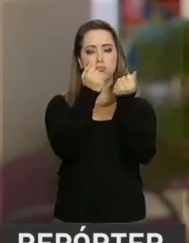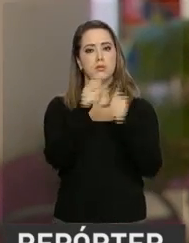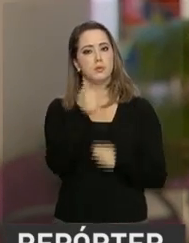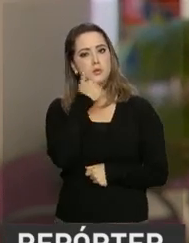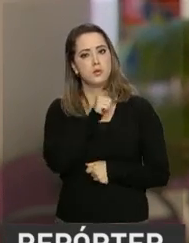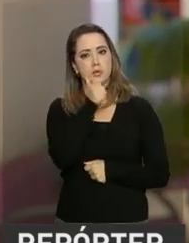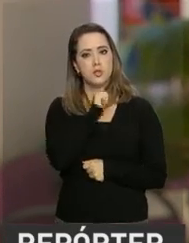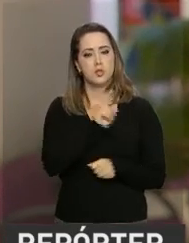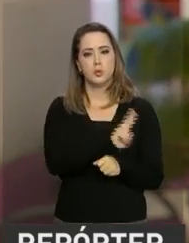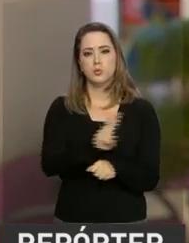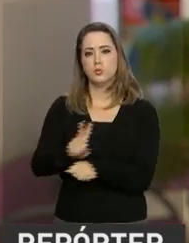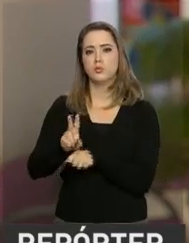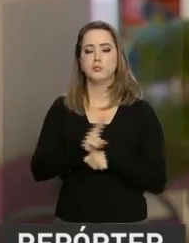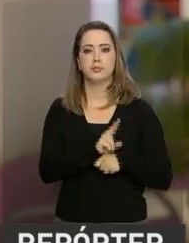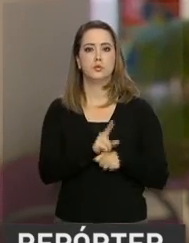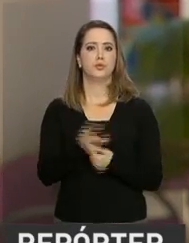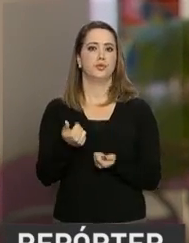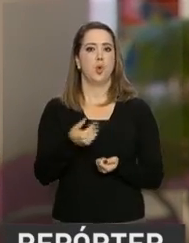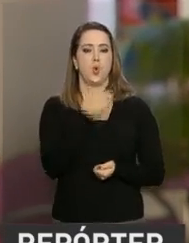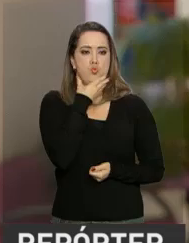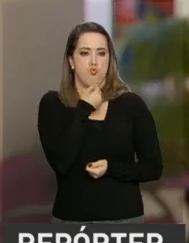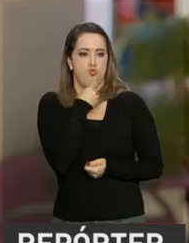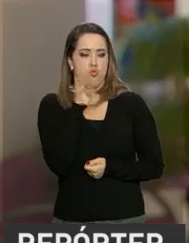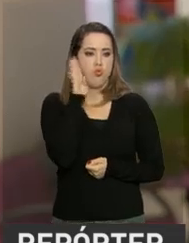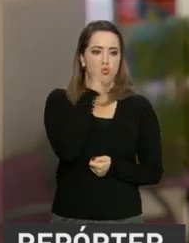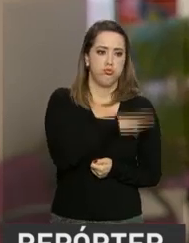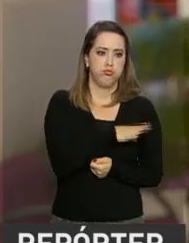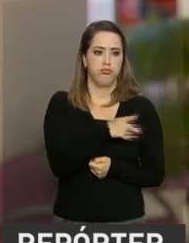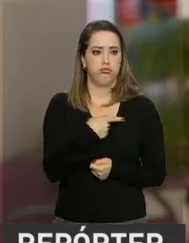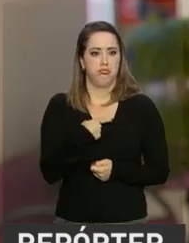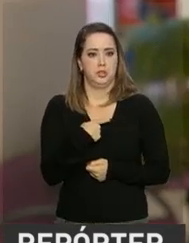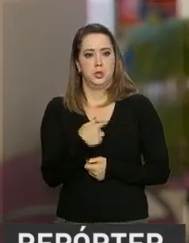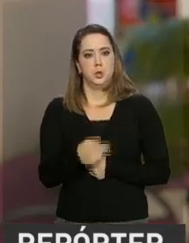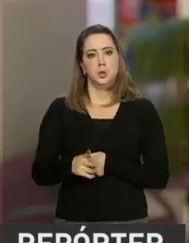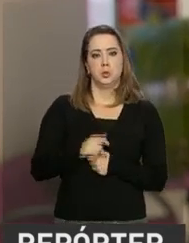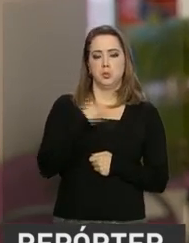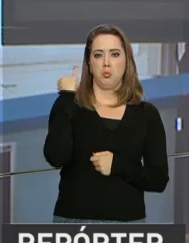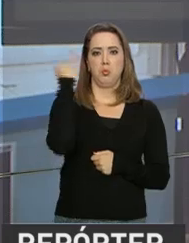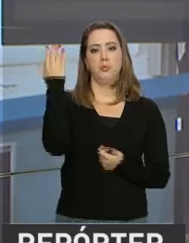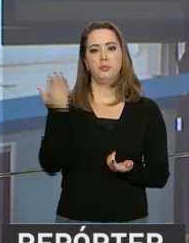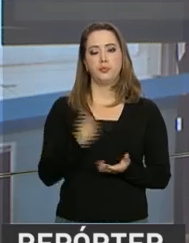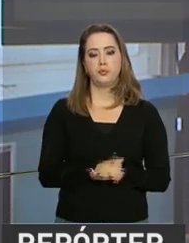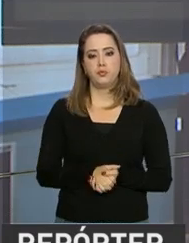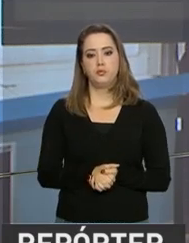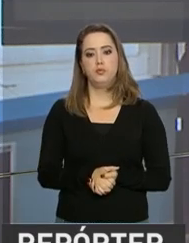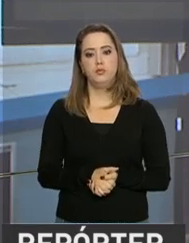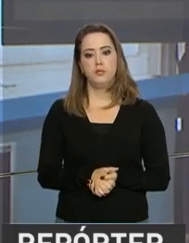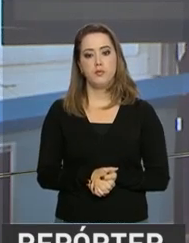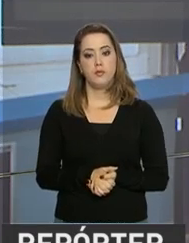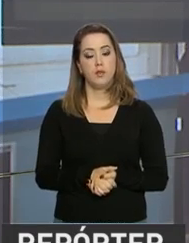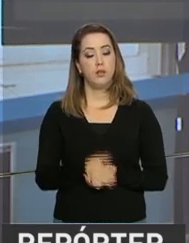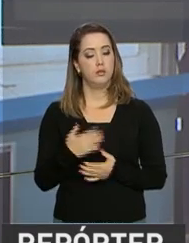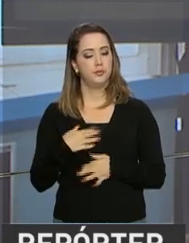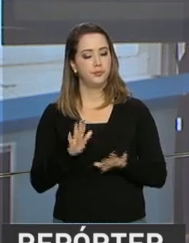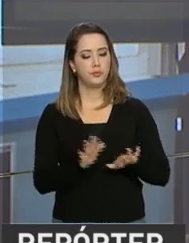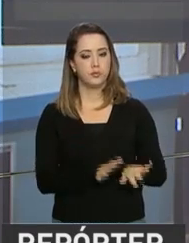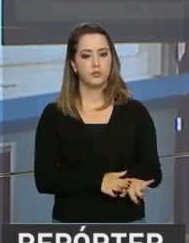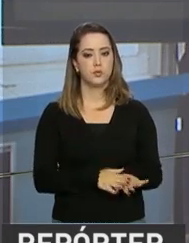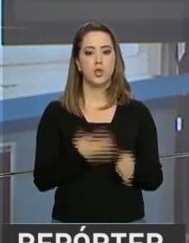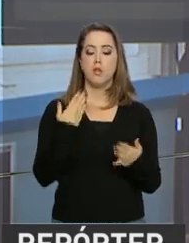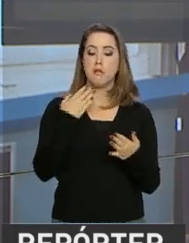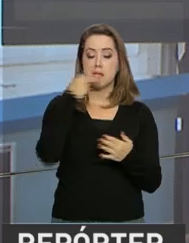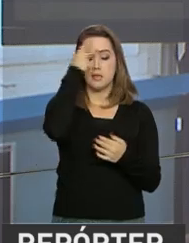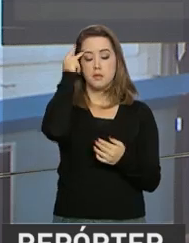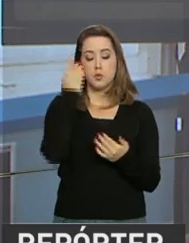protegendo essa mulher da ação machista da cultura do patriarcado da violência de gênero Os estudantes que vão fazer o